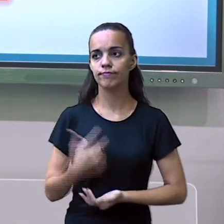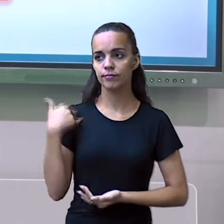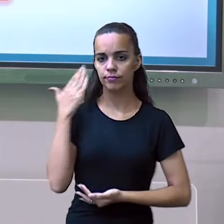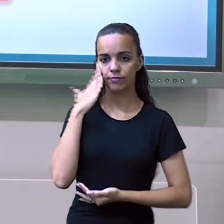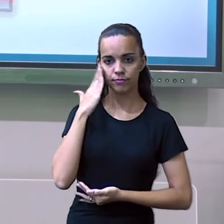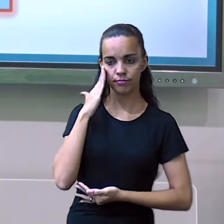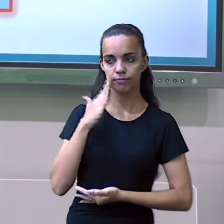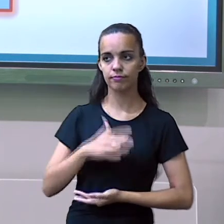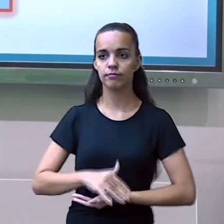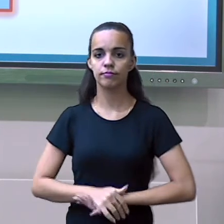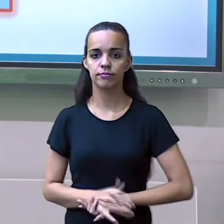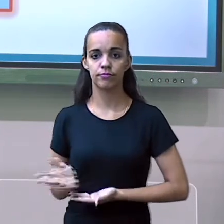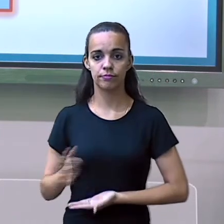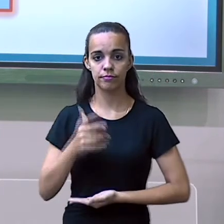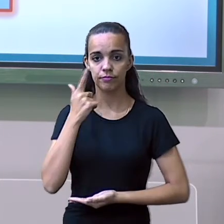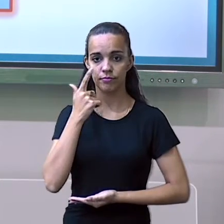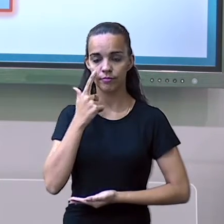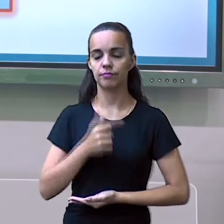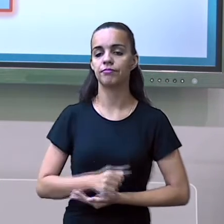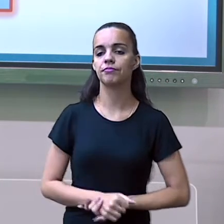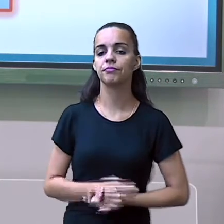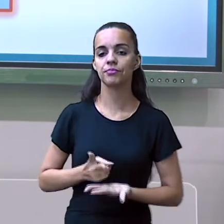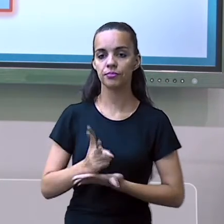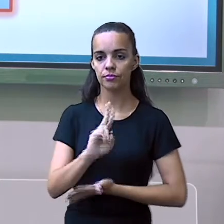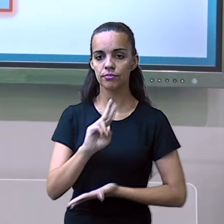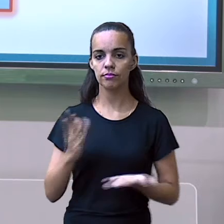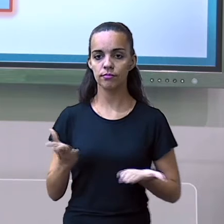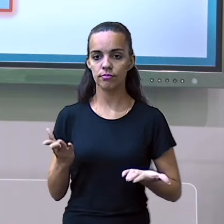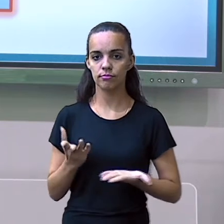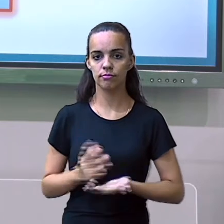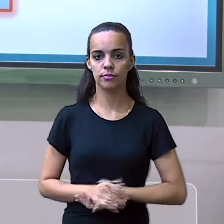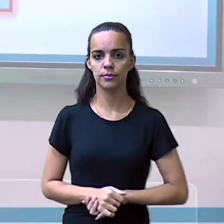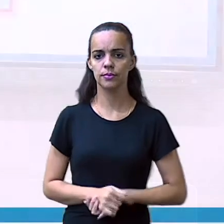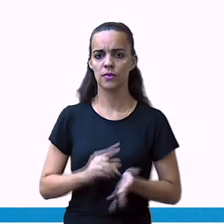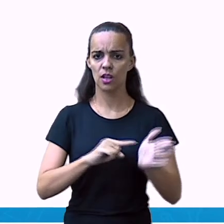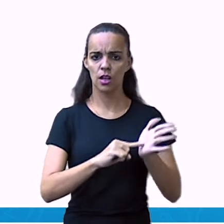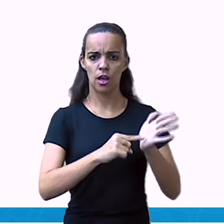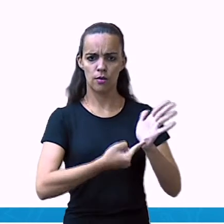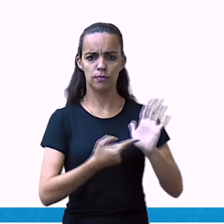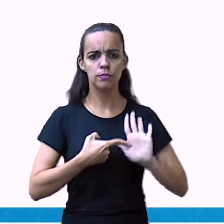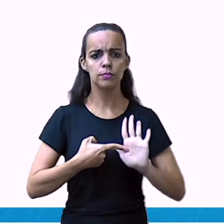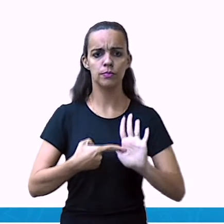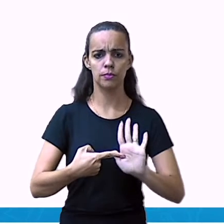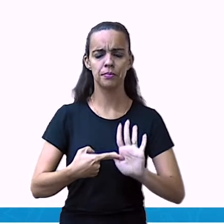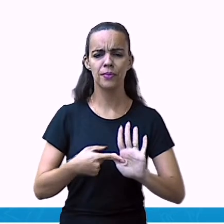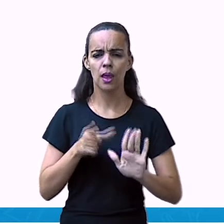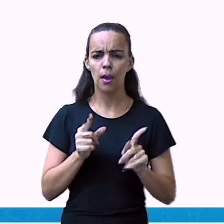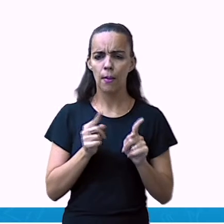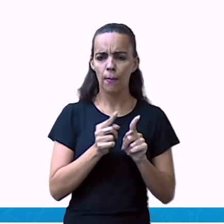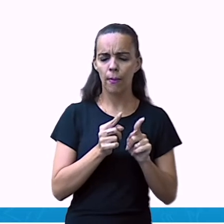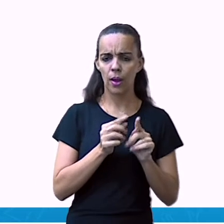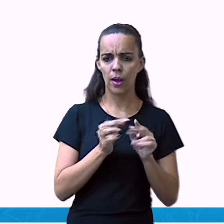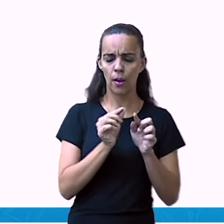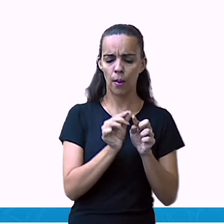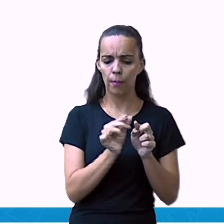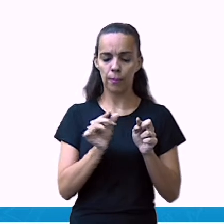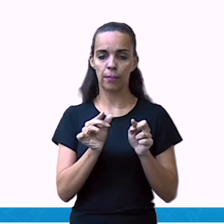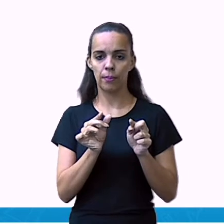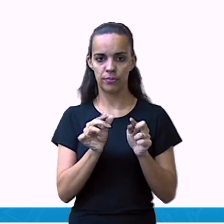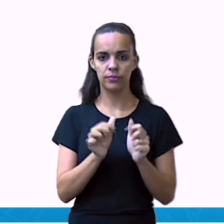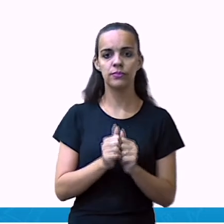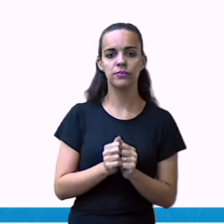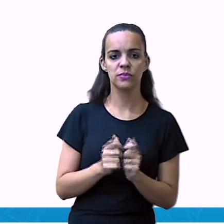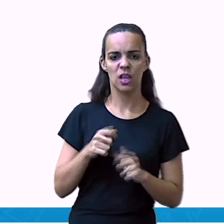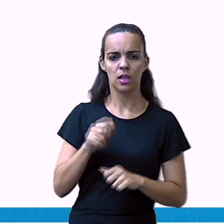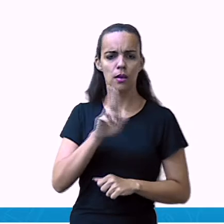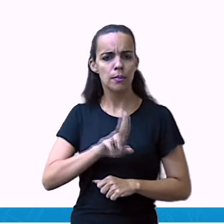Beleza? Então, vamos continuar. A vírgula indica uma pequena pausa